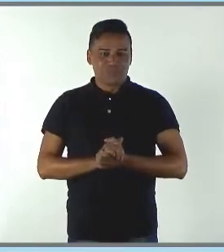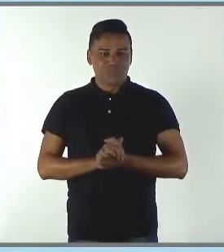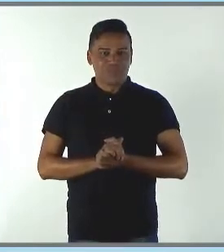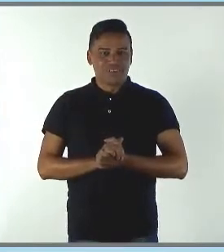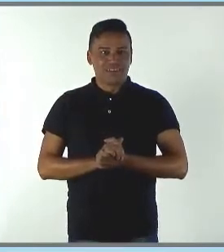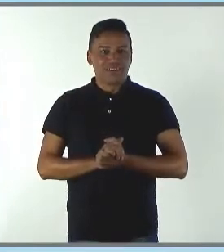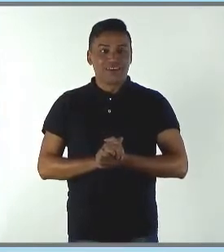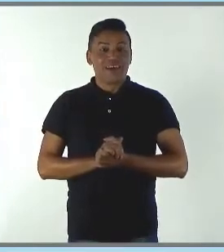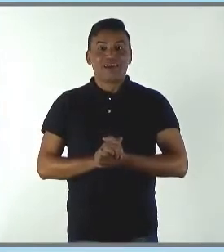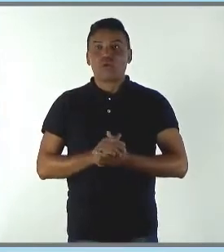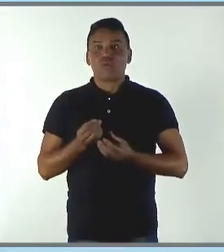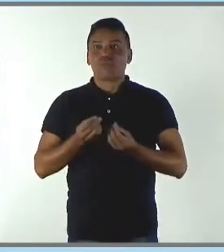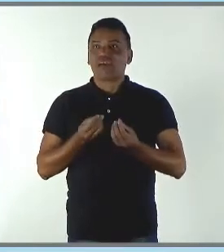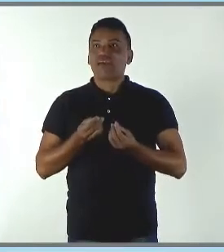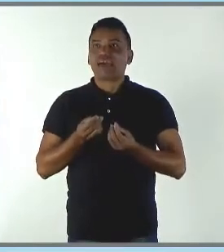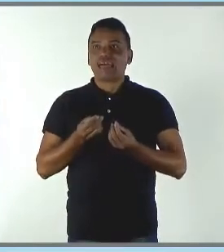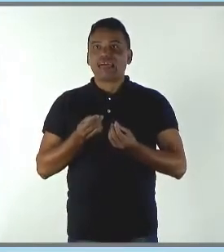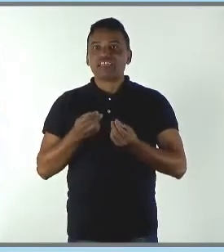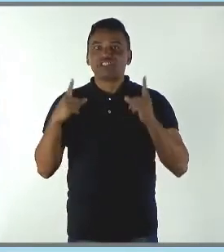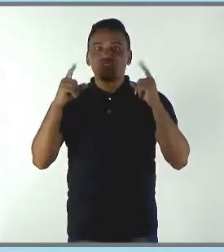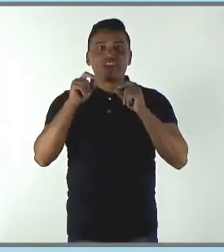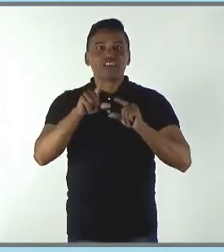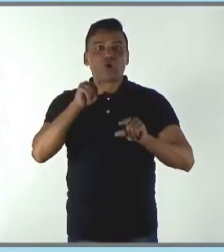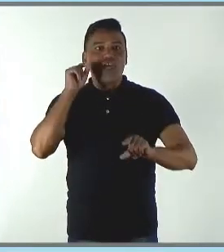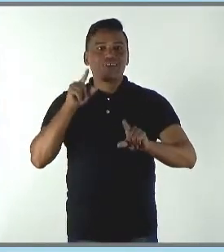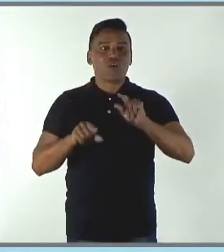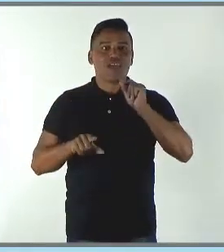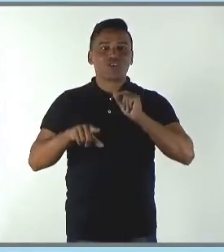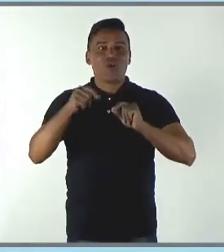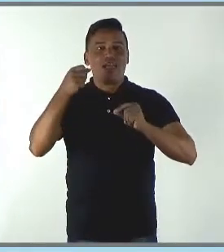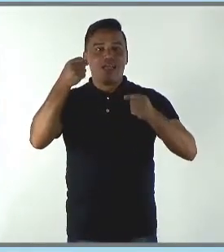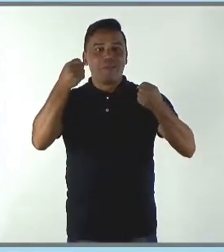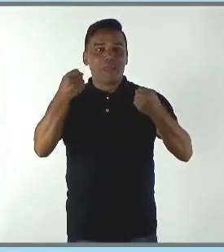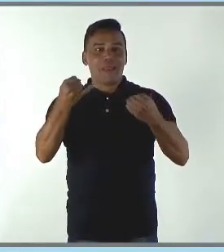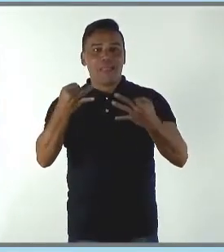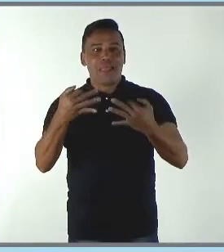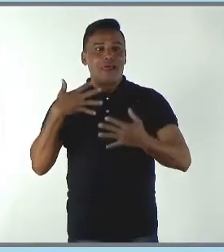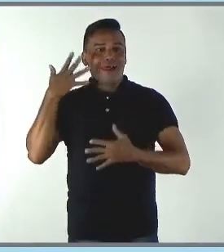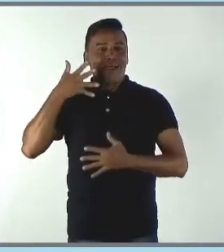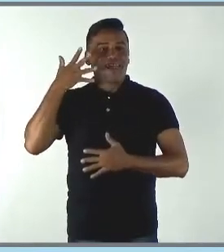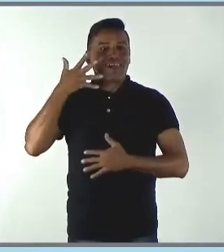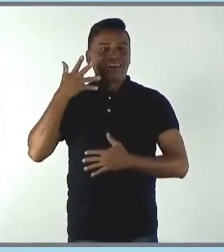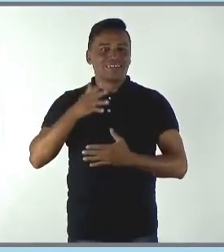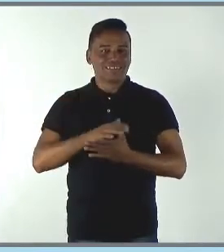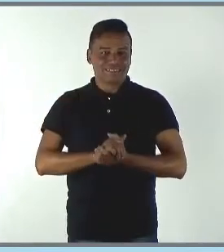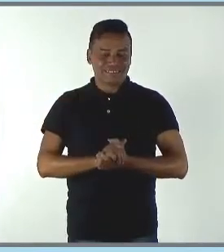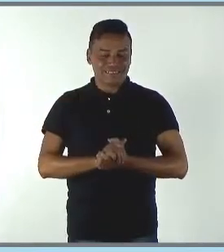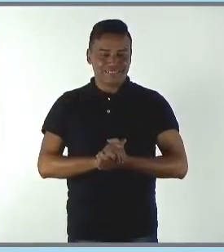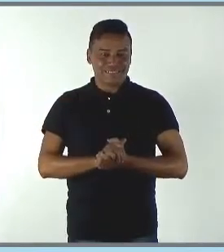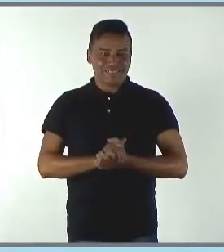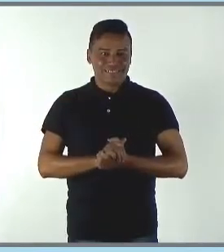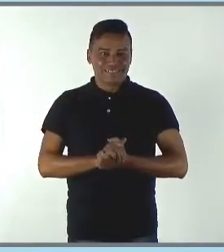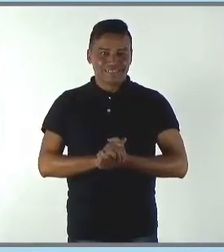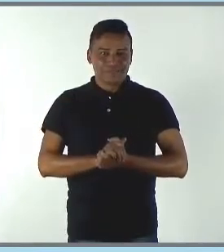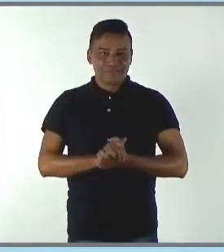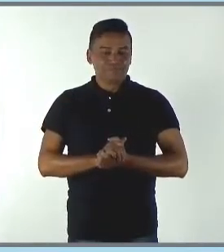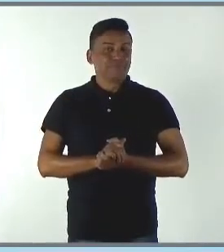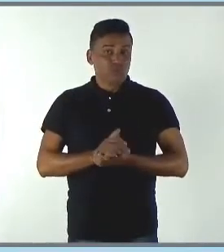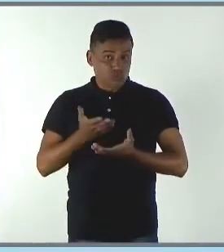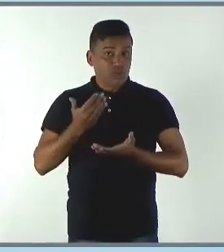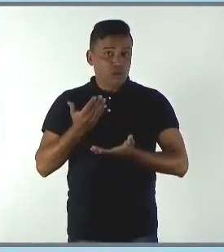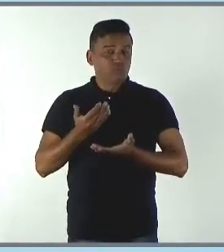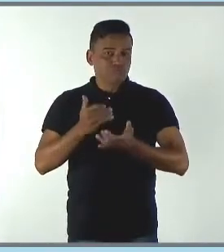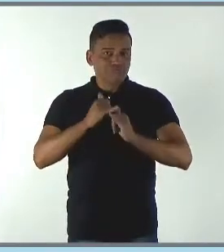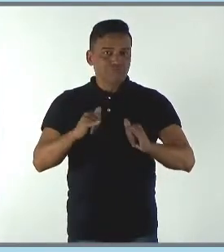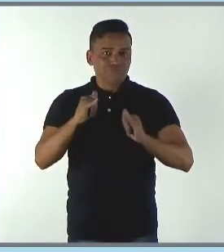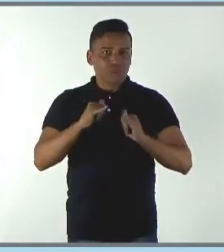trabalho selecionar tudo que vocês já, né? Tudo que vocês sabem, tudo que vocês viveram. Eu quero fazer uma propagandinha